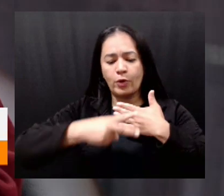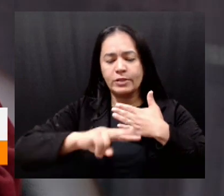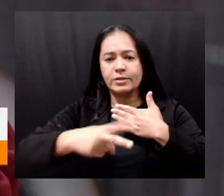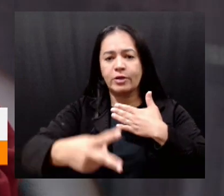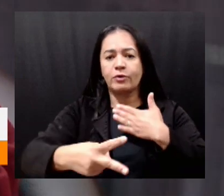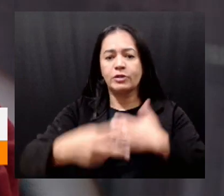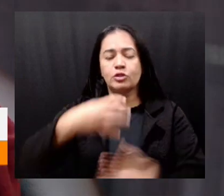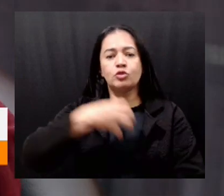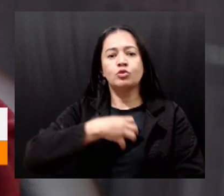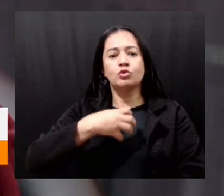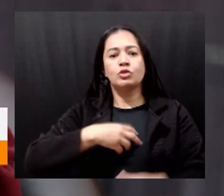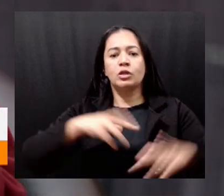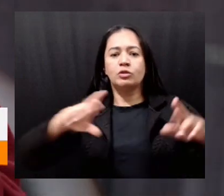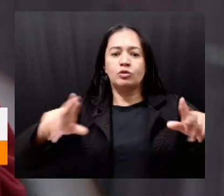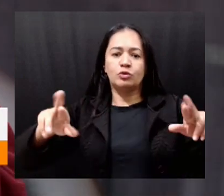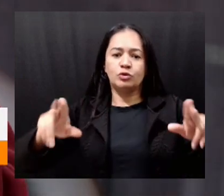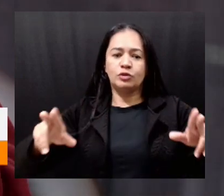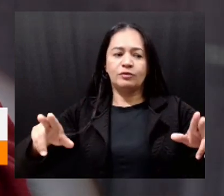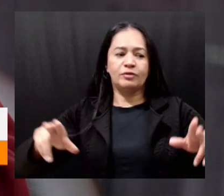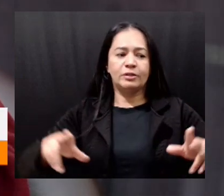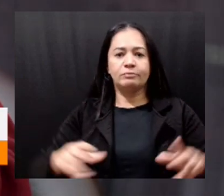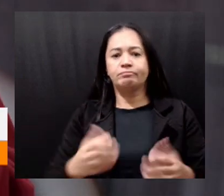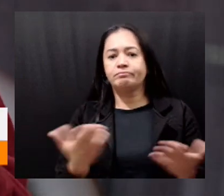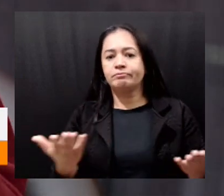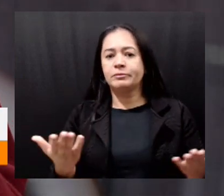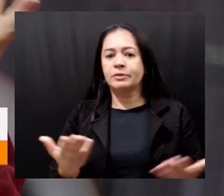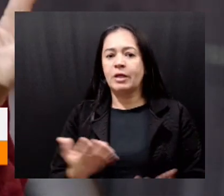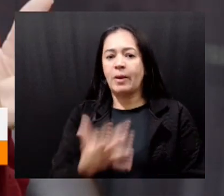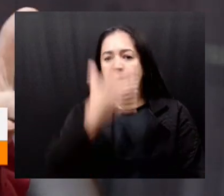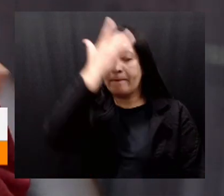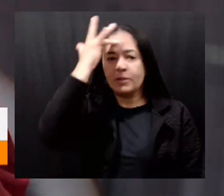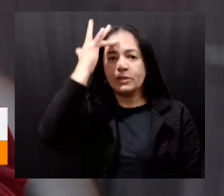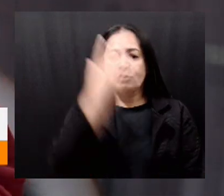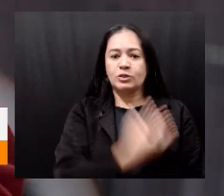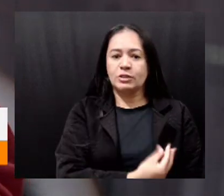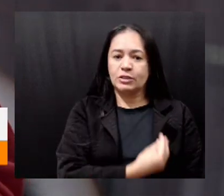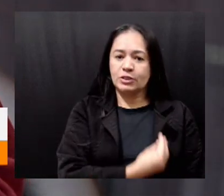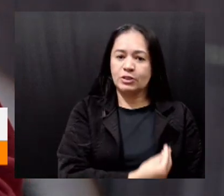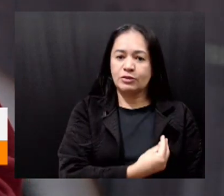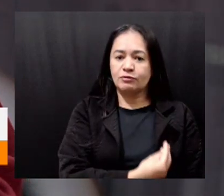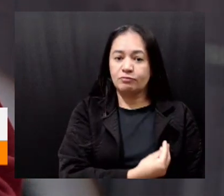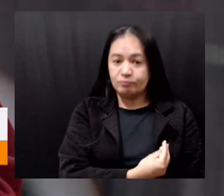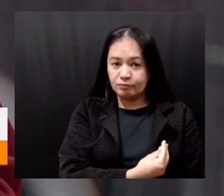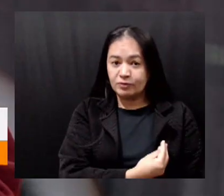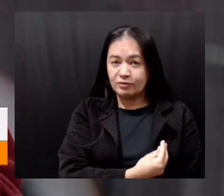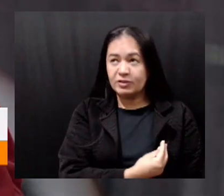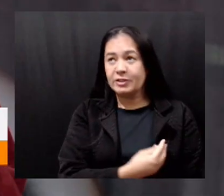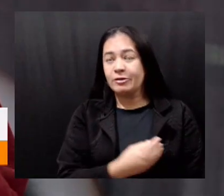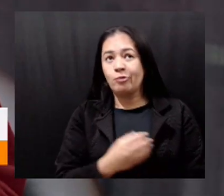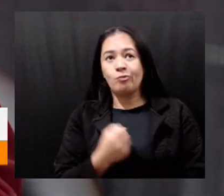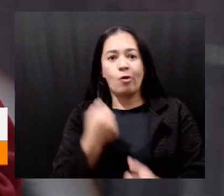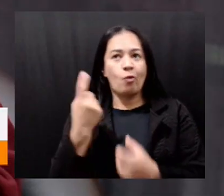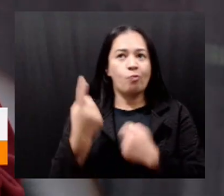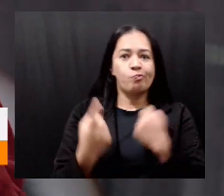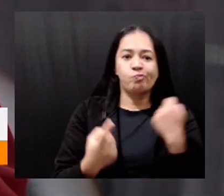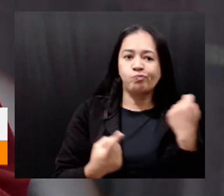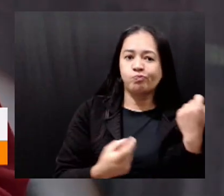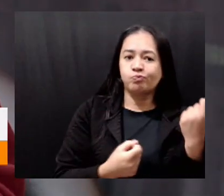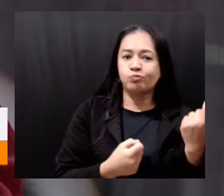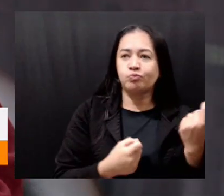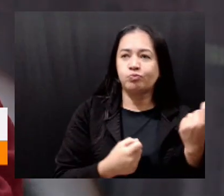pessoas que viveram ou que já viveram situações de dor,